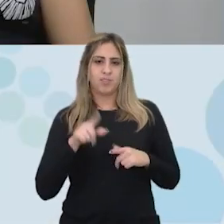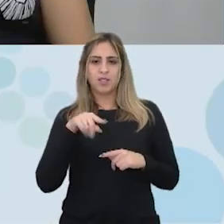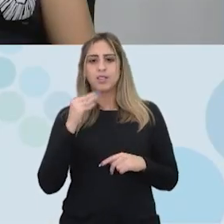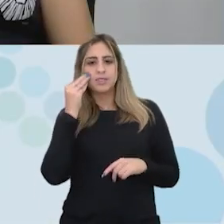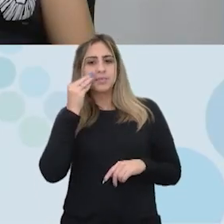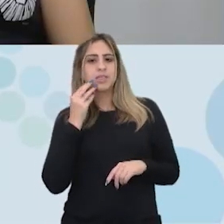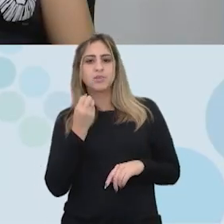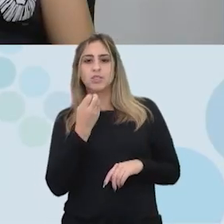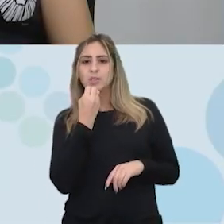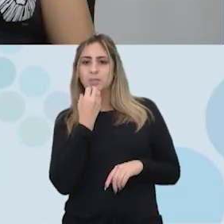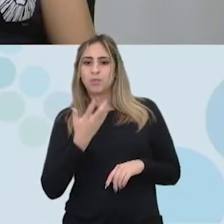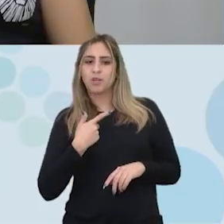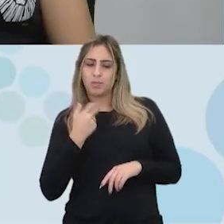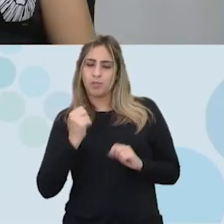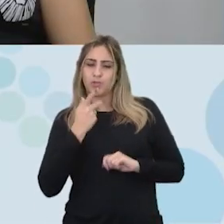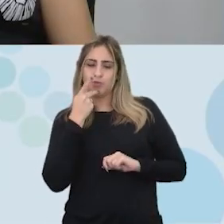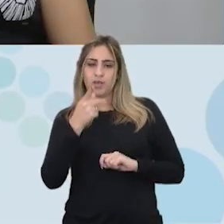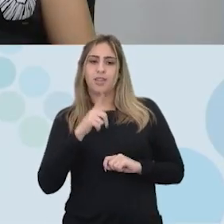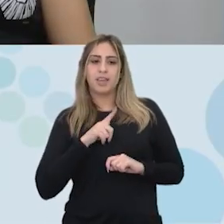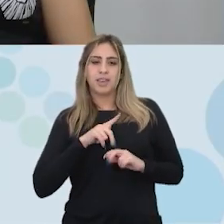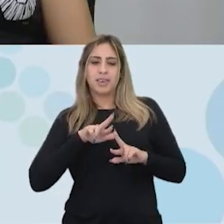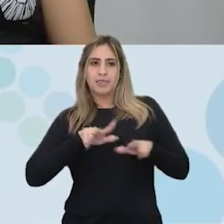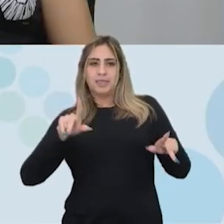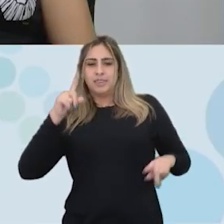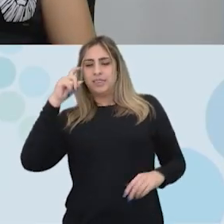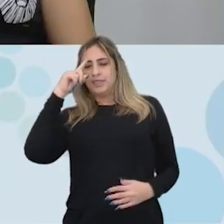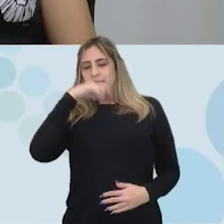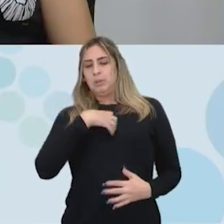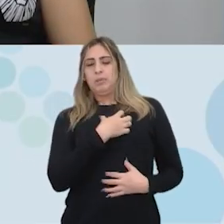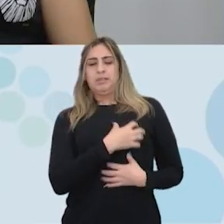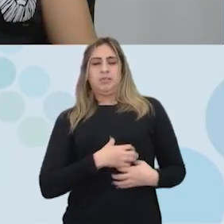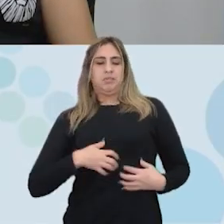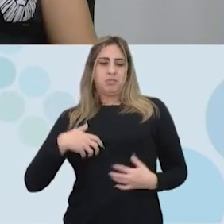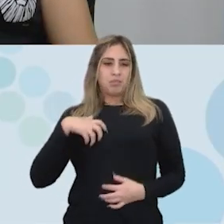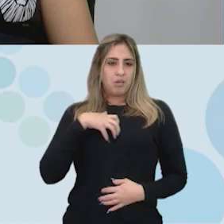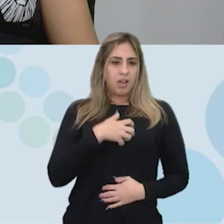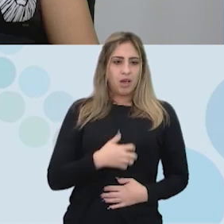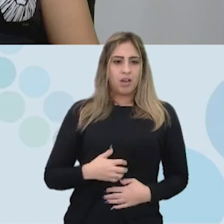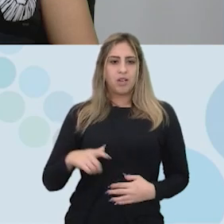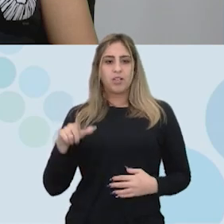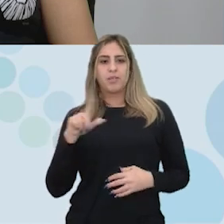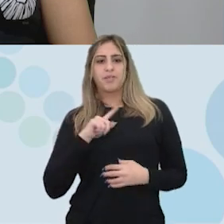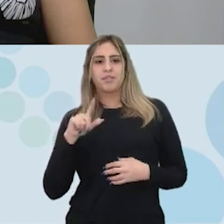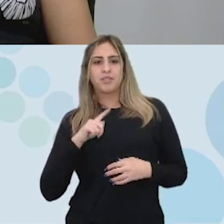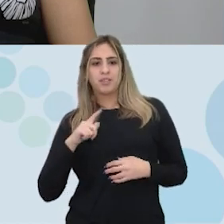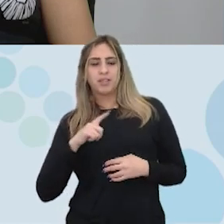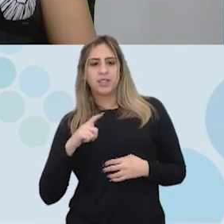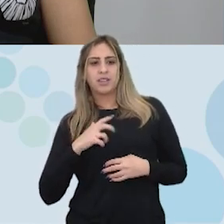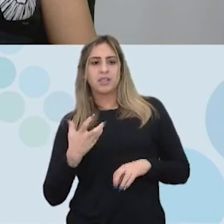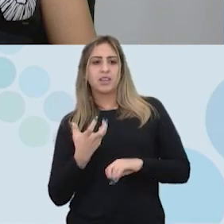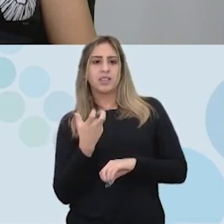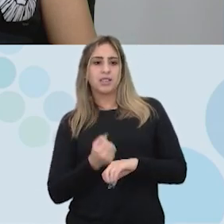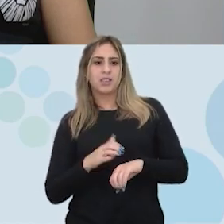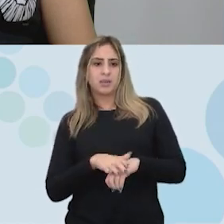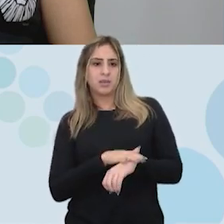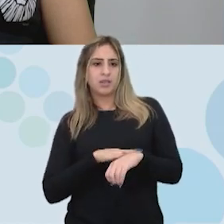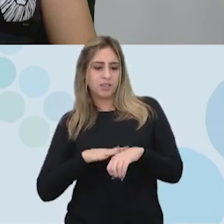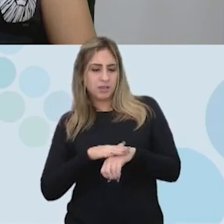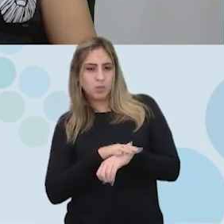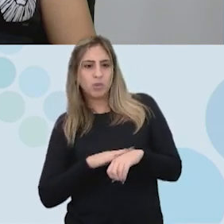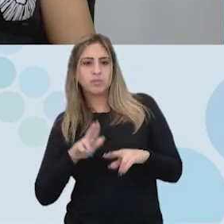experiência boa, que eu posso dizer. Passei bastante mal, tive queimaduras de grau, que eu acabei não passando